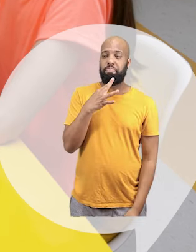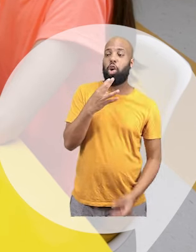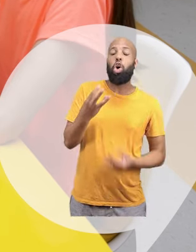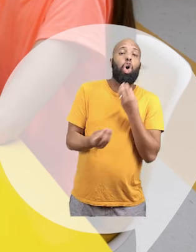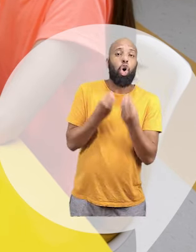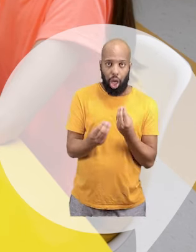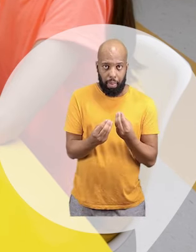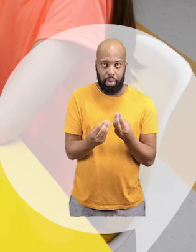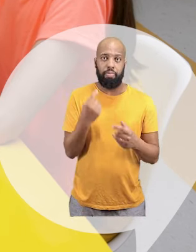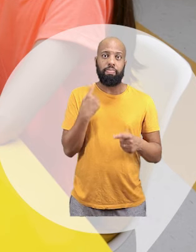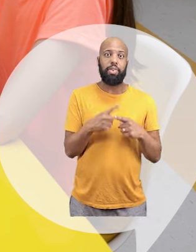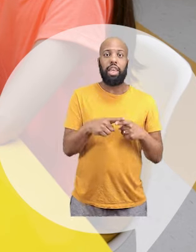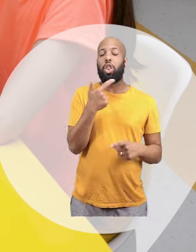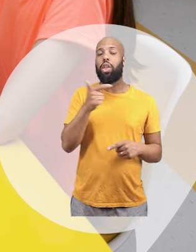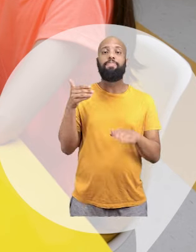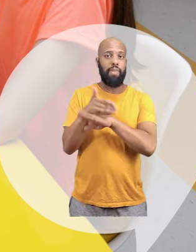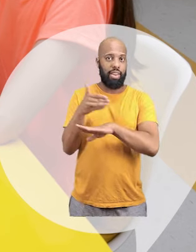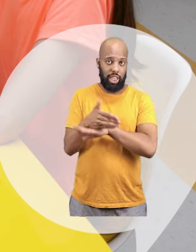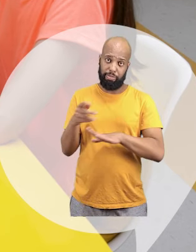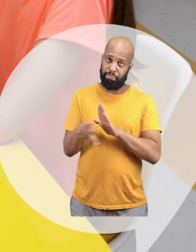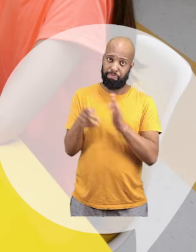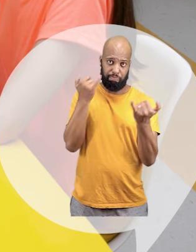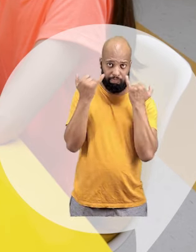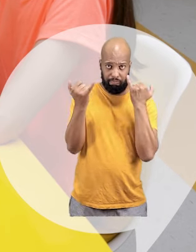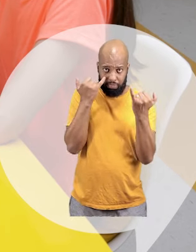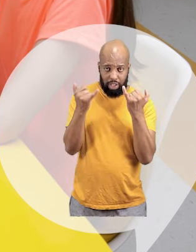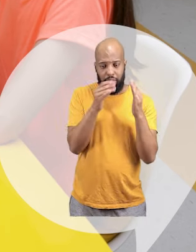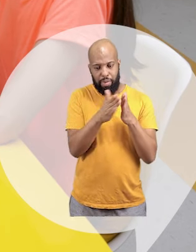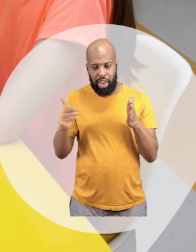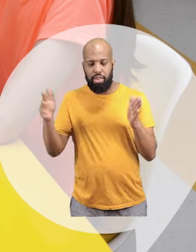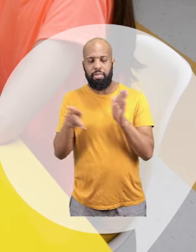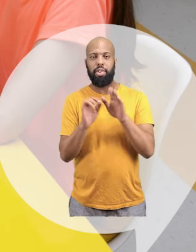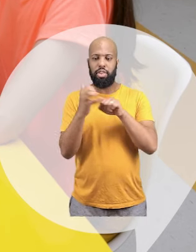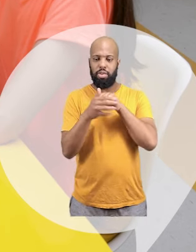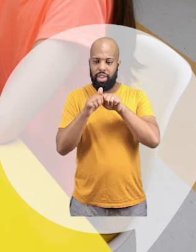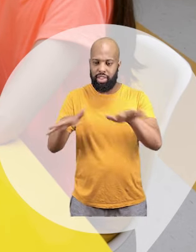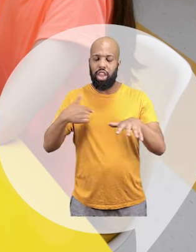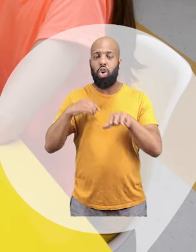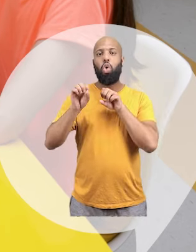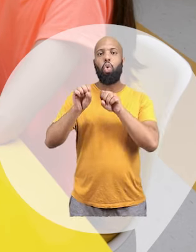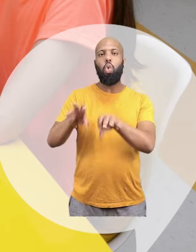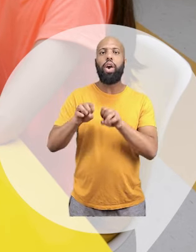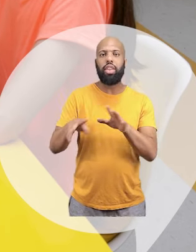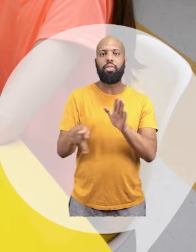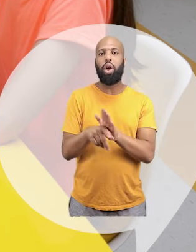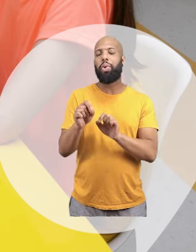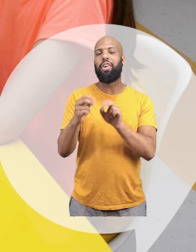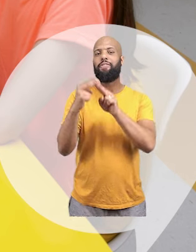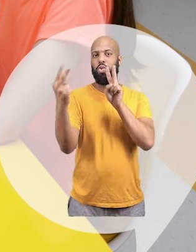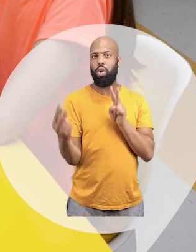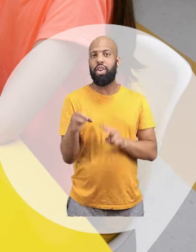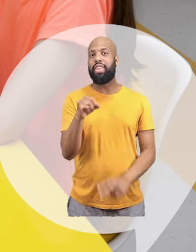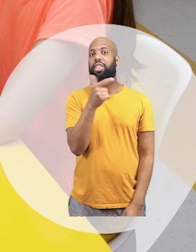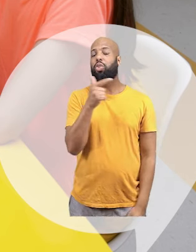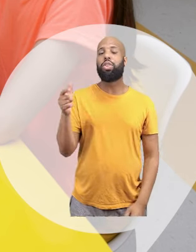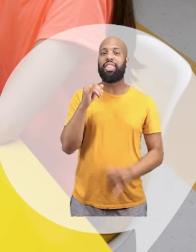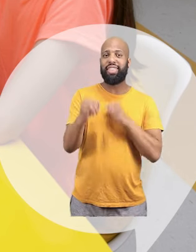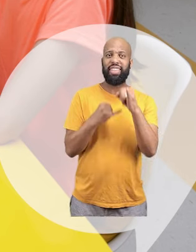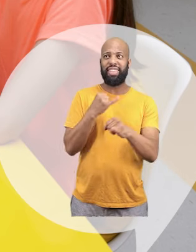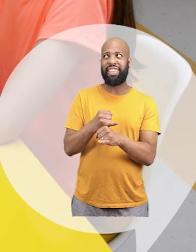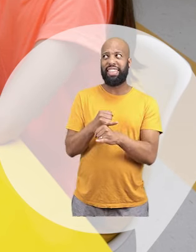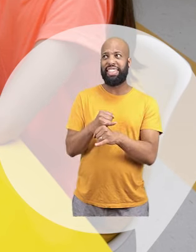não conhecesse isso de alguma maneira ali eu não ia ter acesso a esse tipo de informação durante a pandemia eu dei aulas online se não tivesse internet para eu